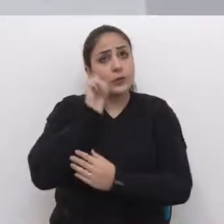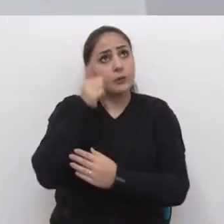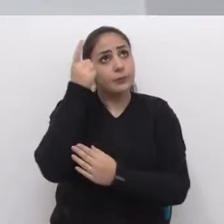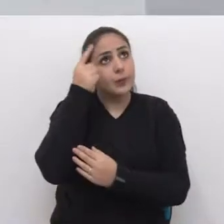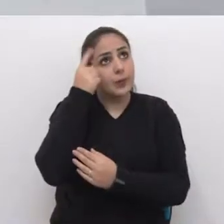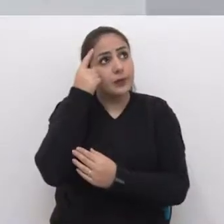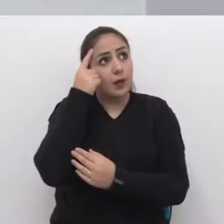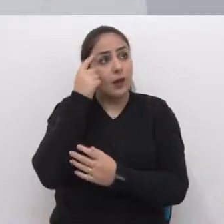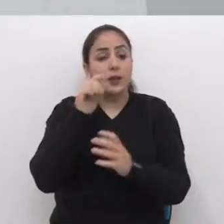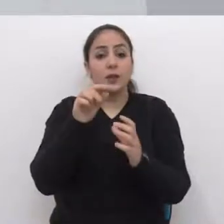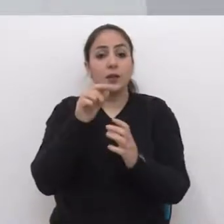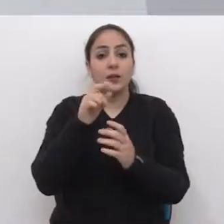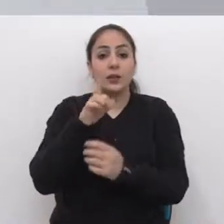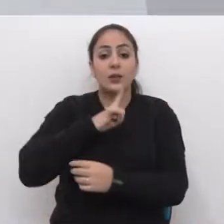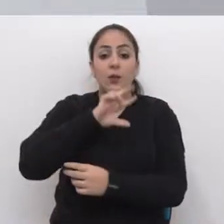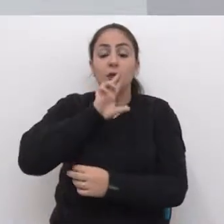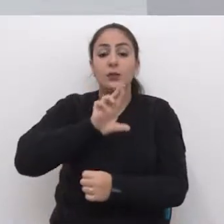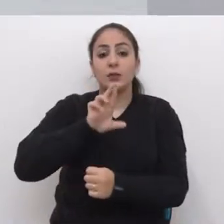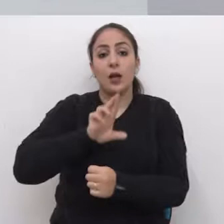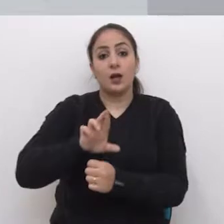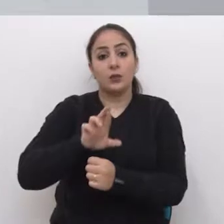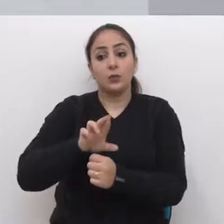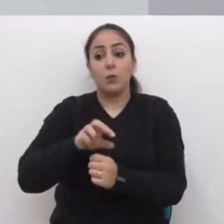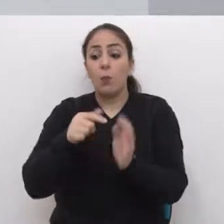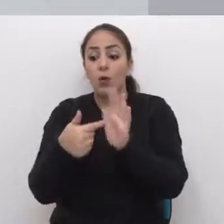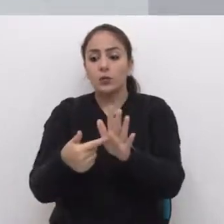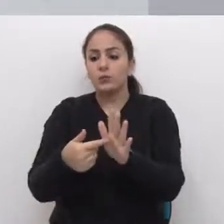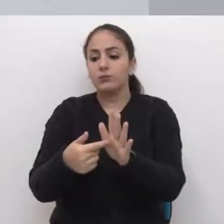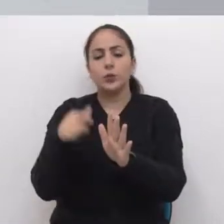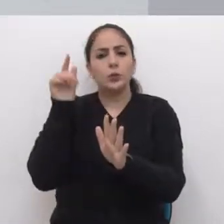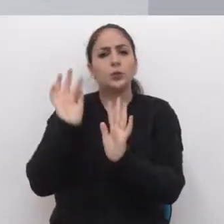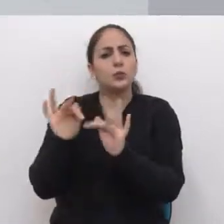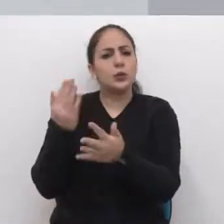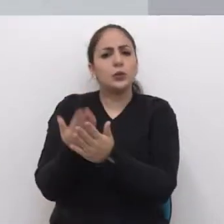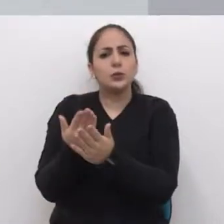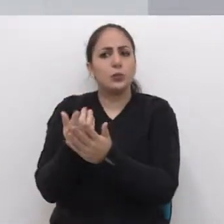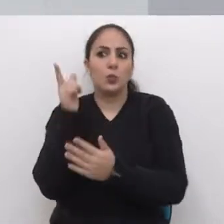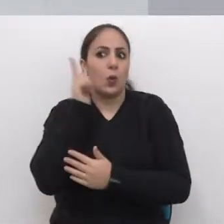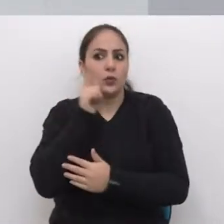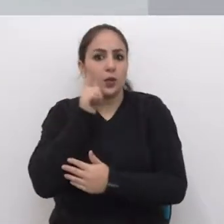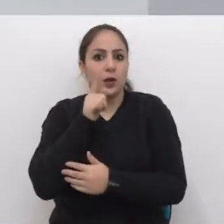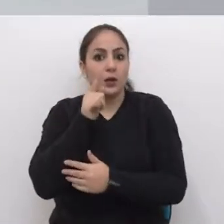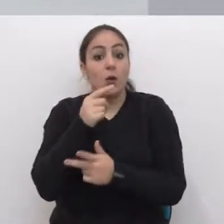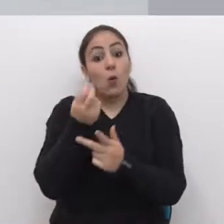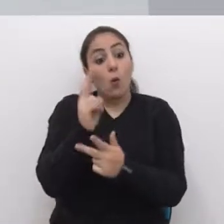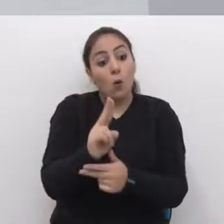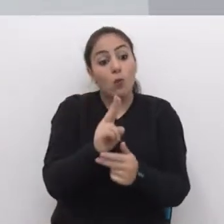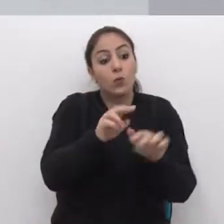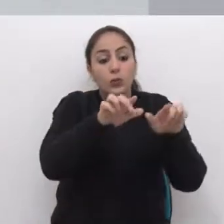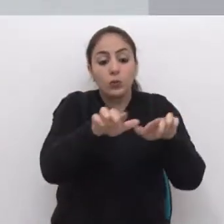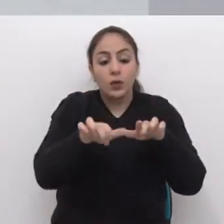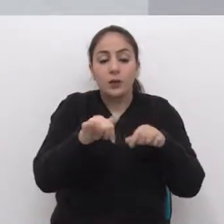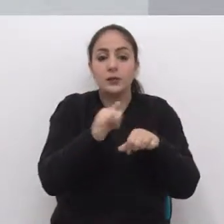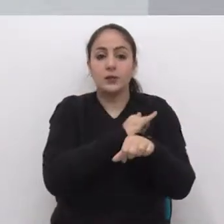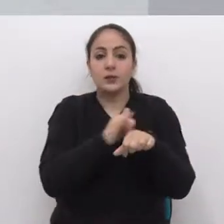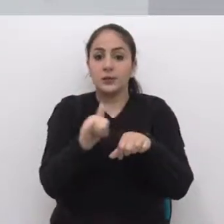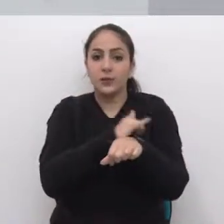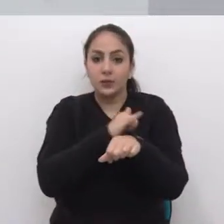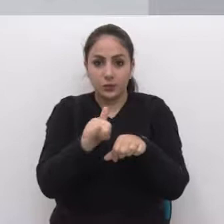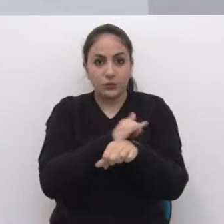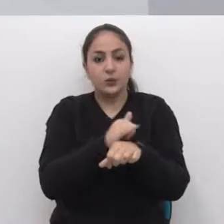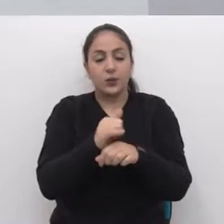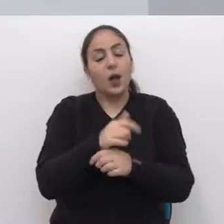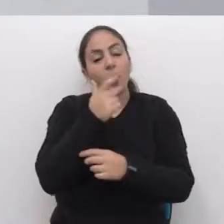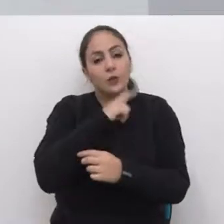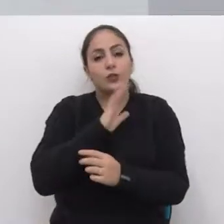talvez nos aponte no final do estudo que não é possível, mas que talvez seja possível em determinados locais, e isso já vai